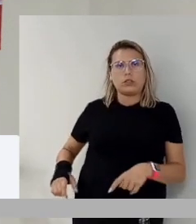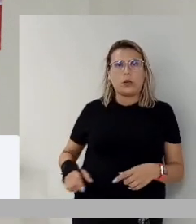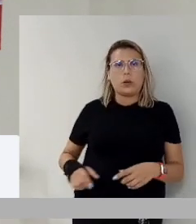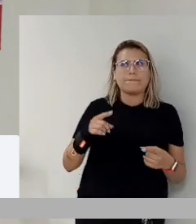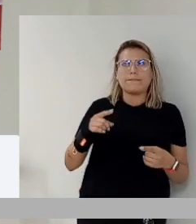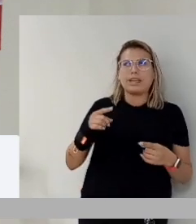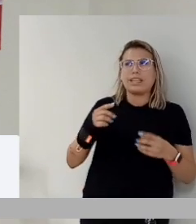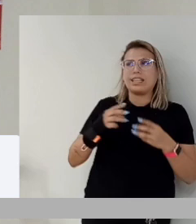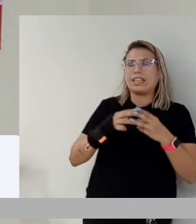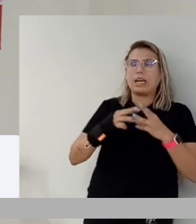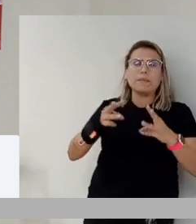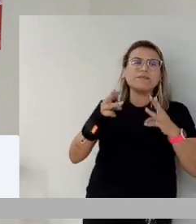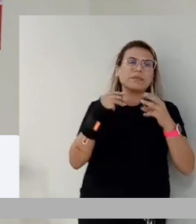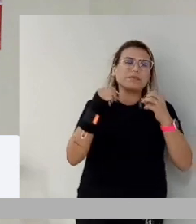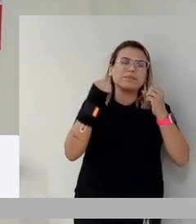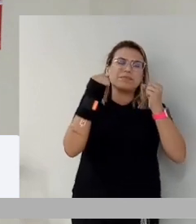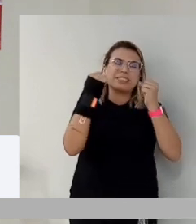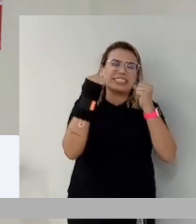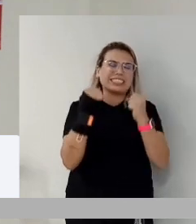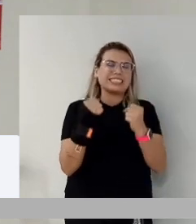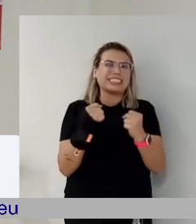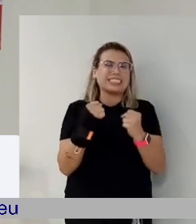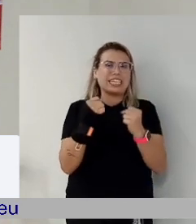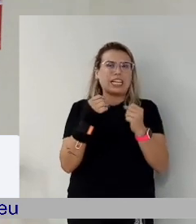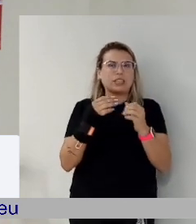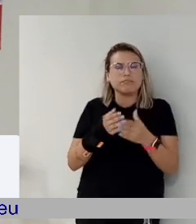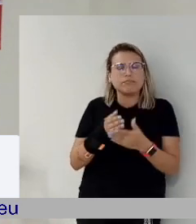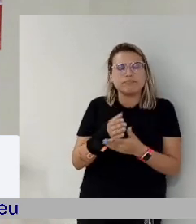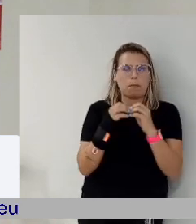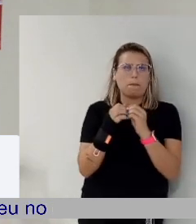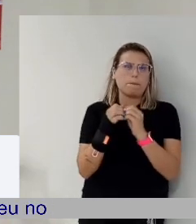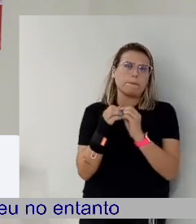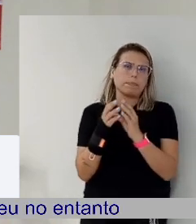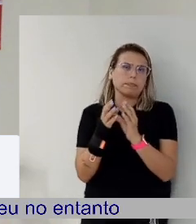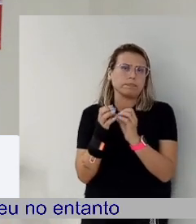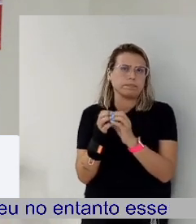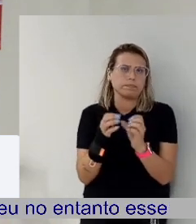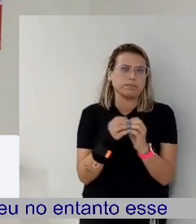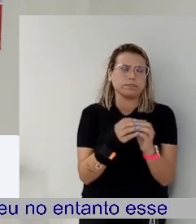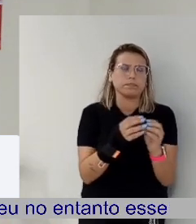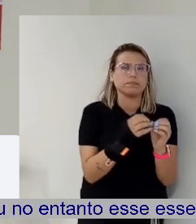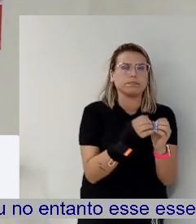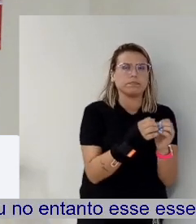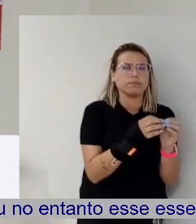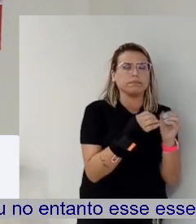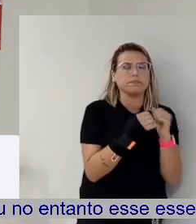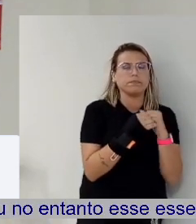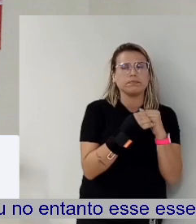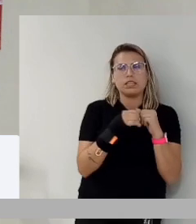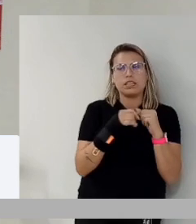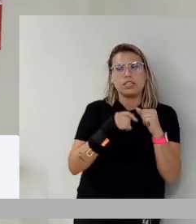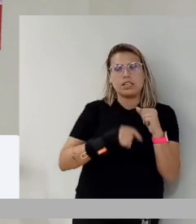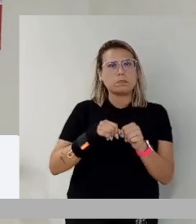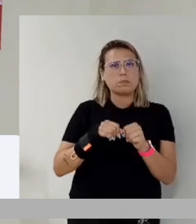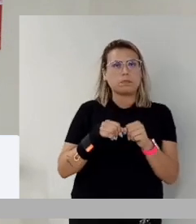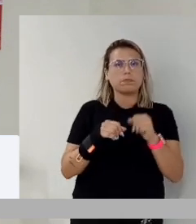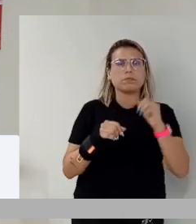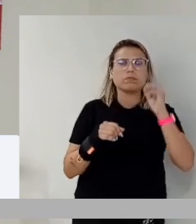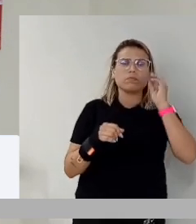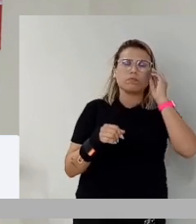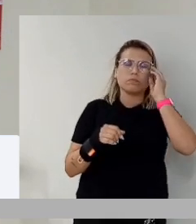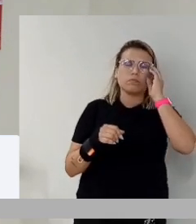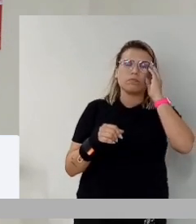pesados o calçamento cedeu no entanto esse esse conserto ele ele está sendo